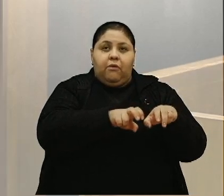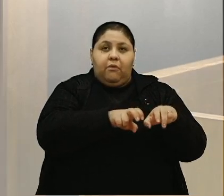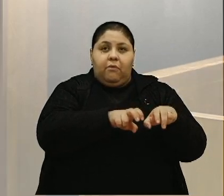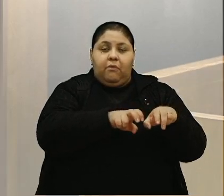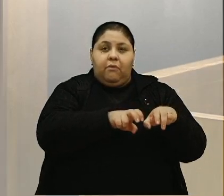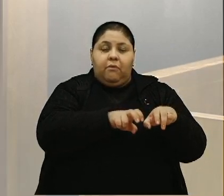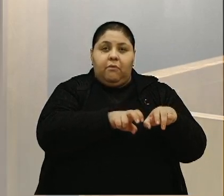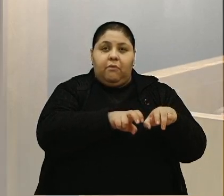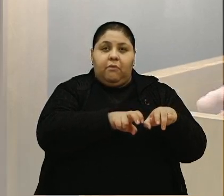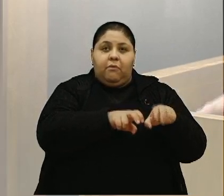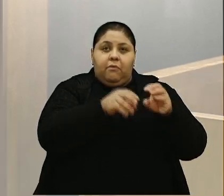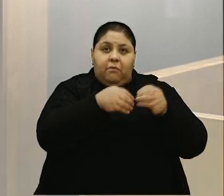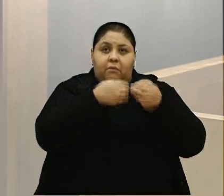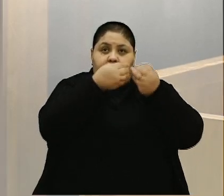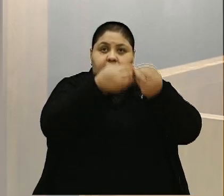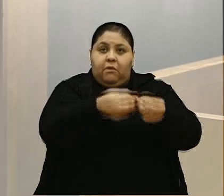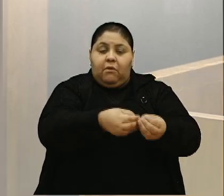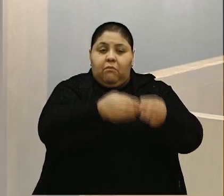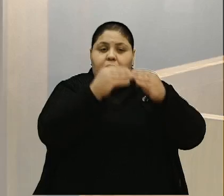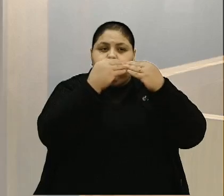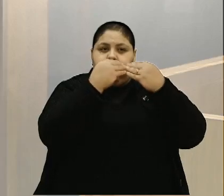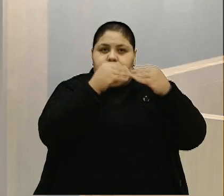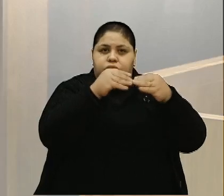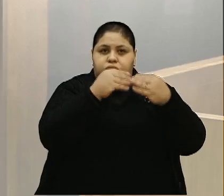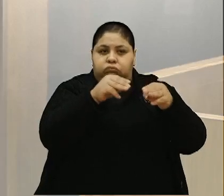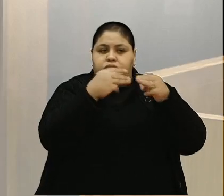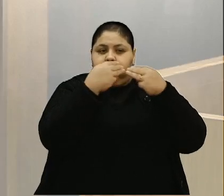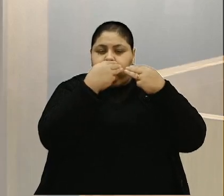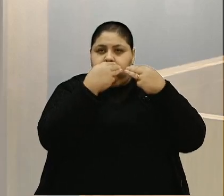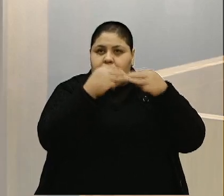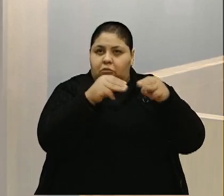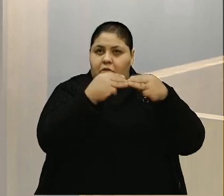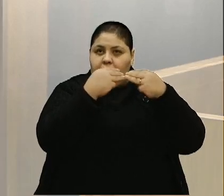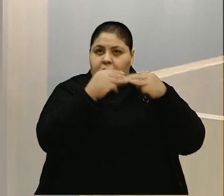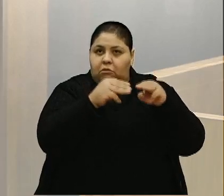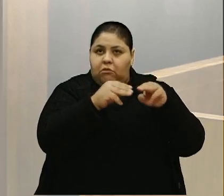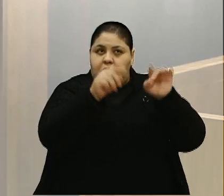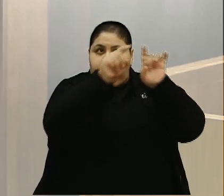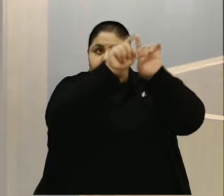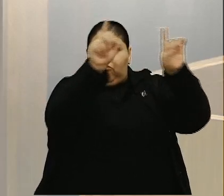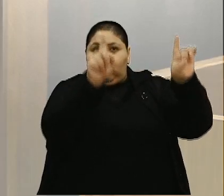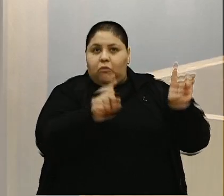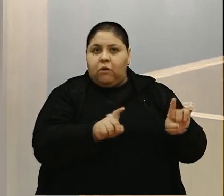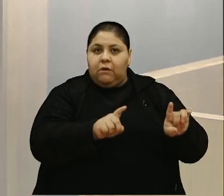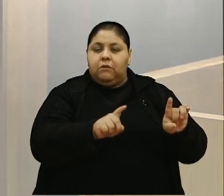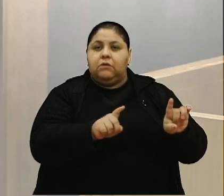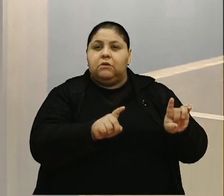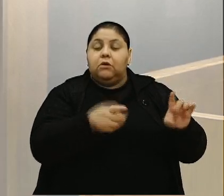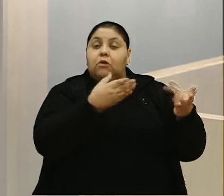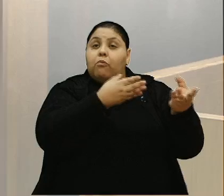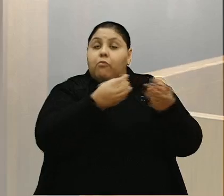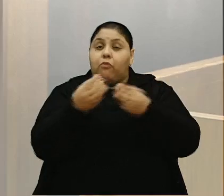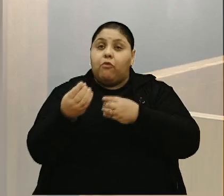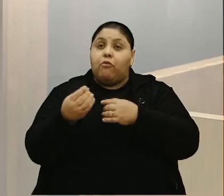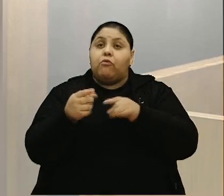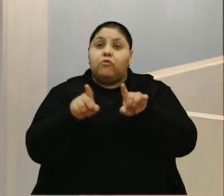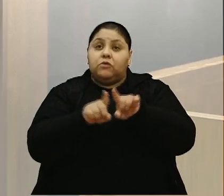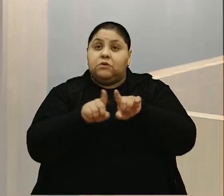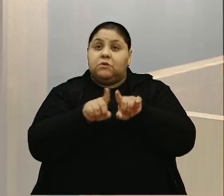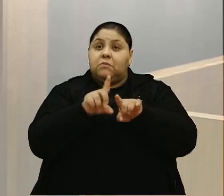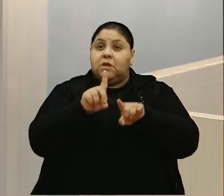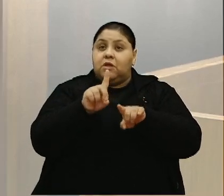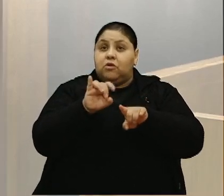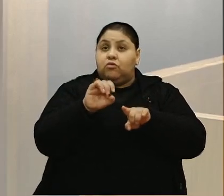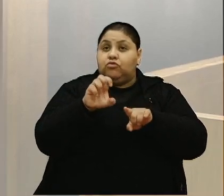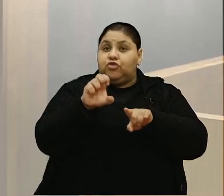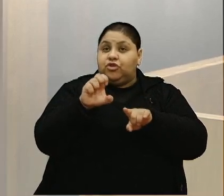caminhões, colocavam suas máquinas, colocavam os seus funcionários, muitos colocaram o diesel do seu